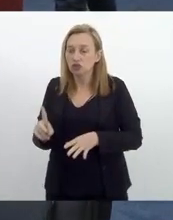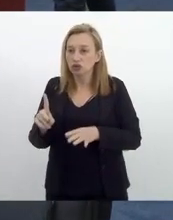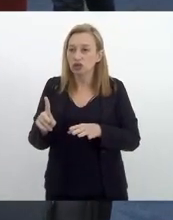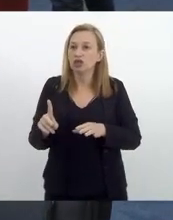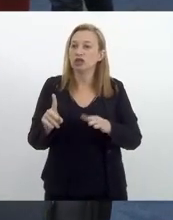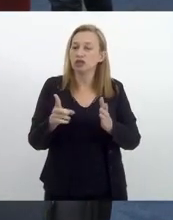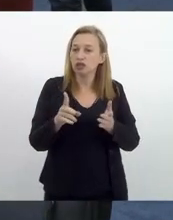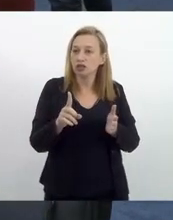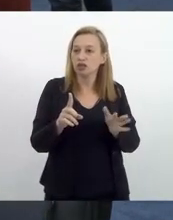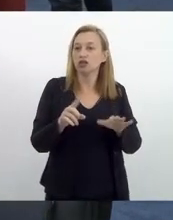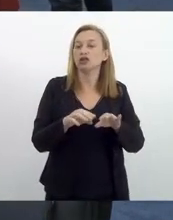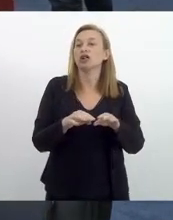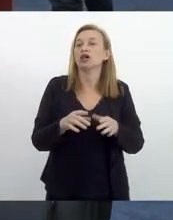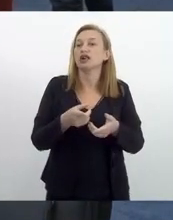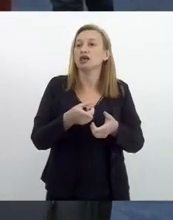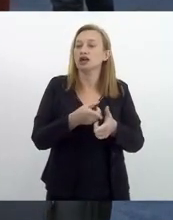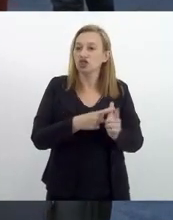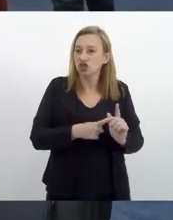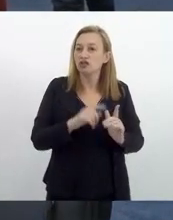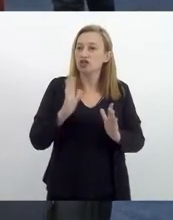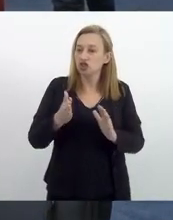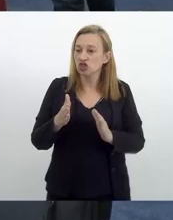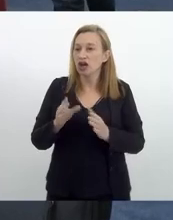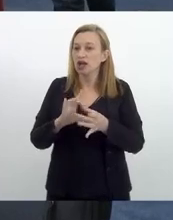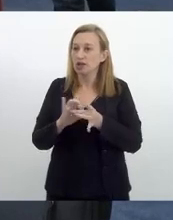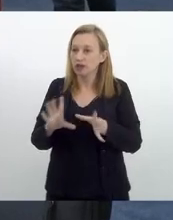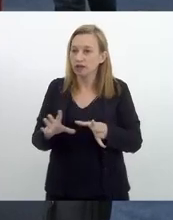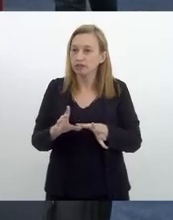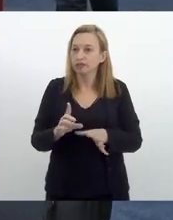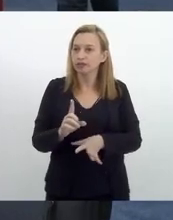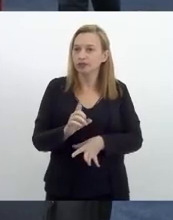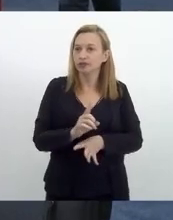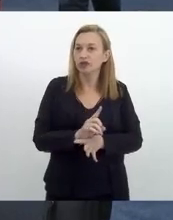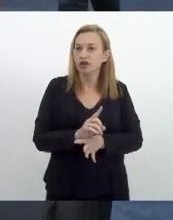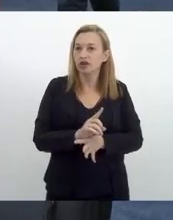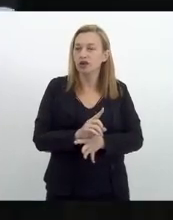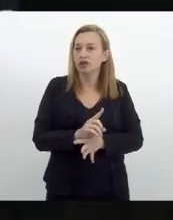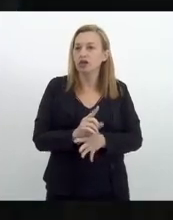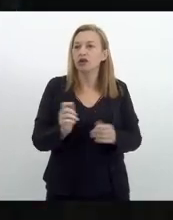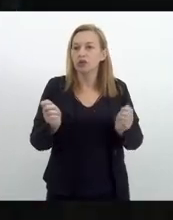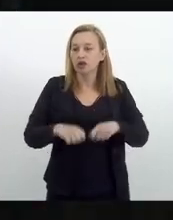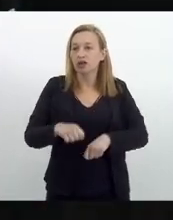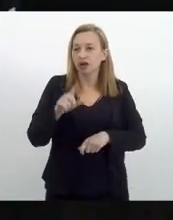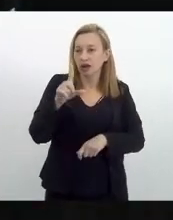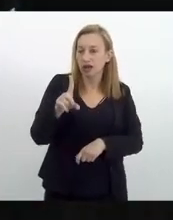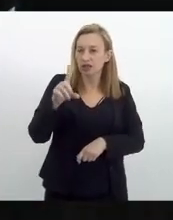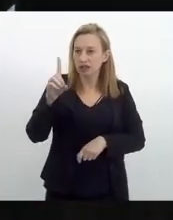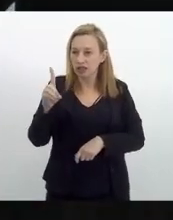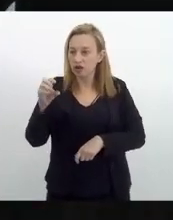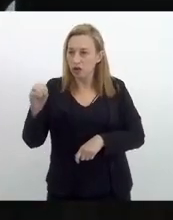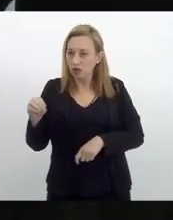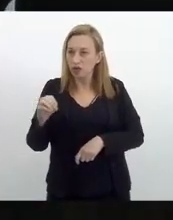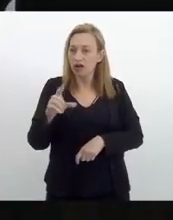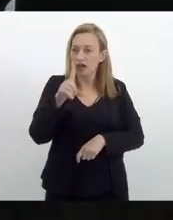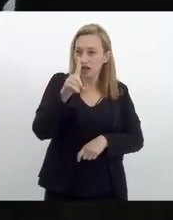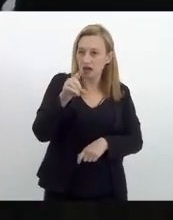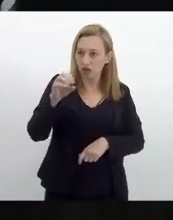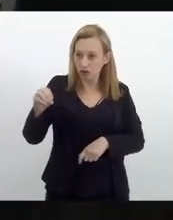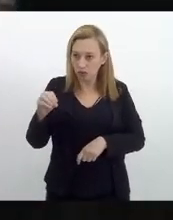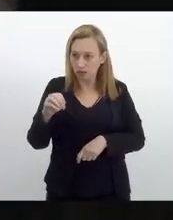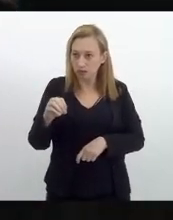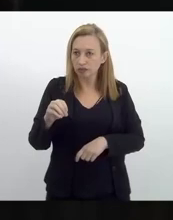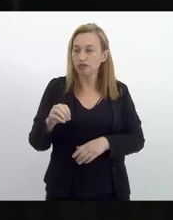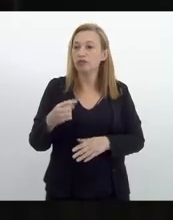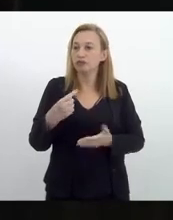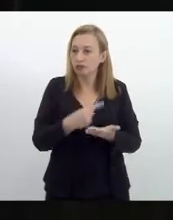autorizamos fazer aqui, fazê-la. E se não está, possivelmente, na LDO, na LO, em alguma LO, a gente